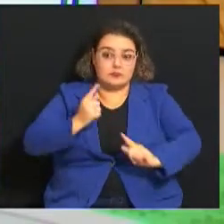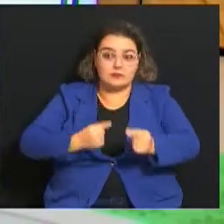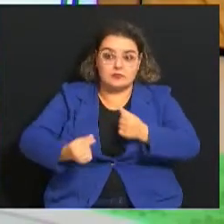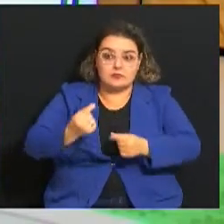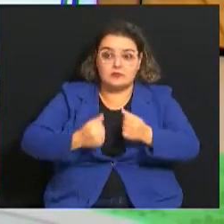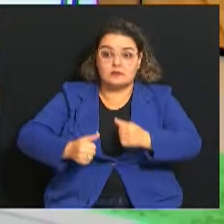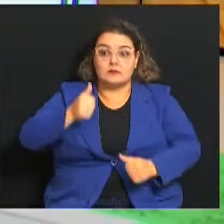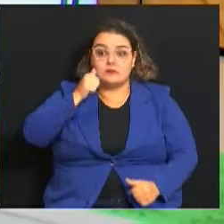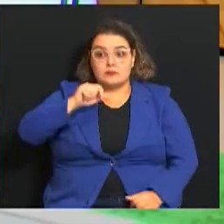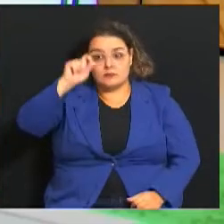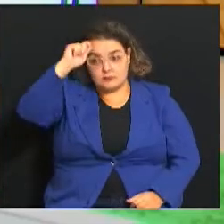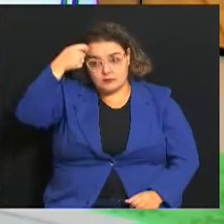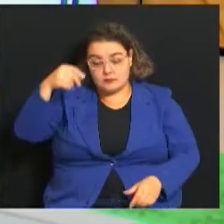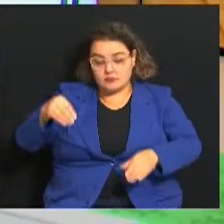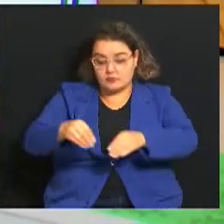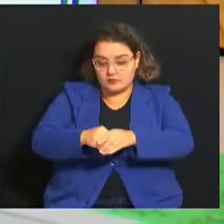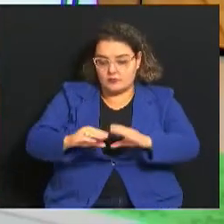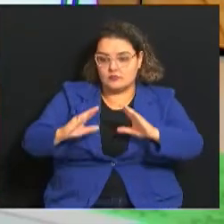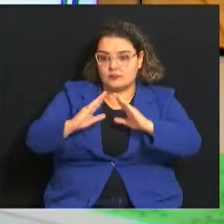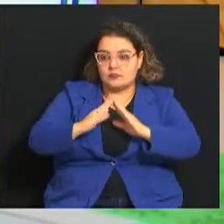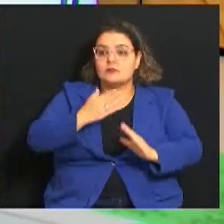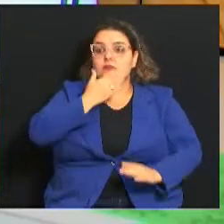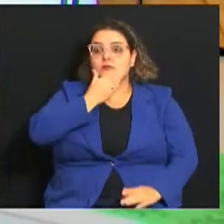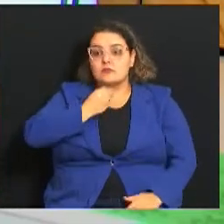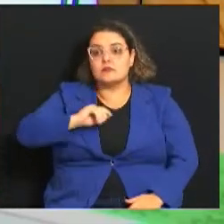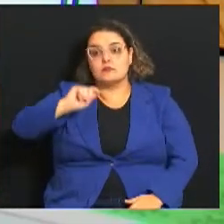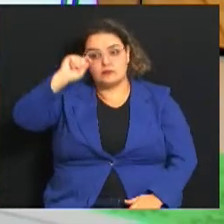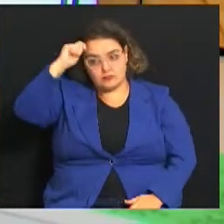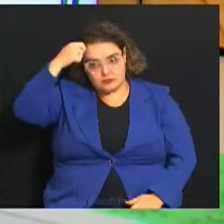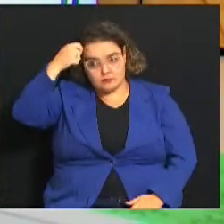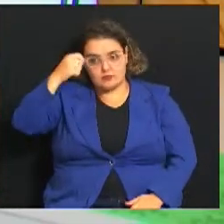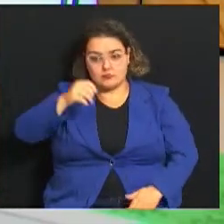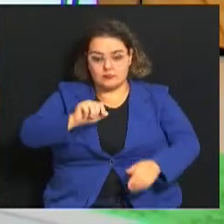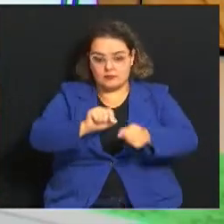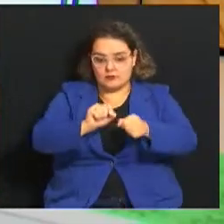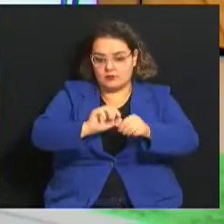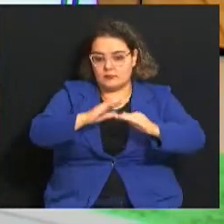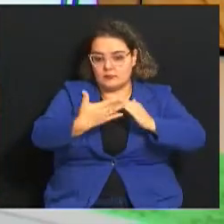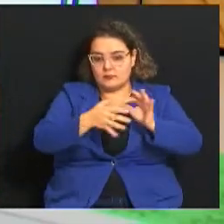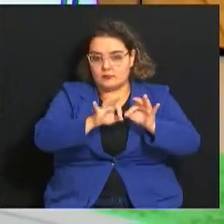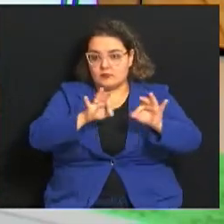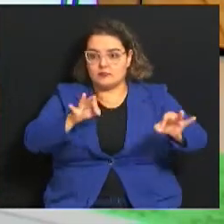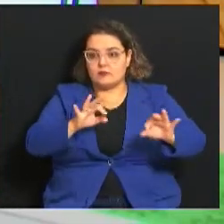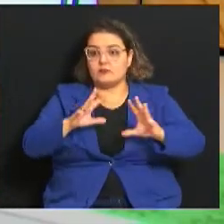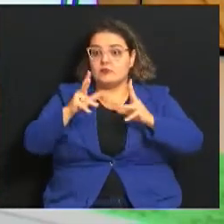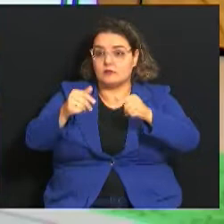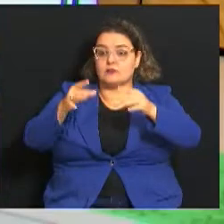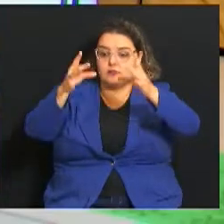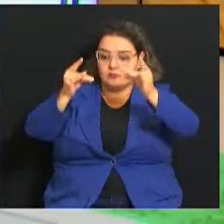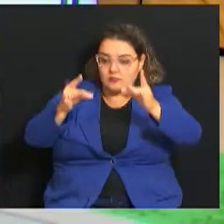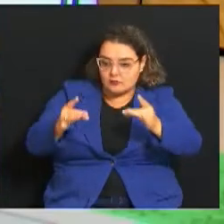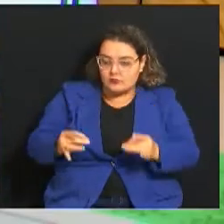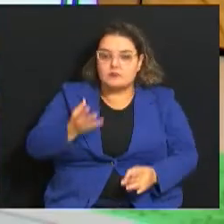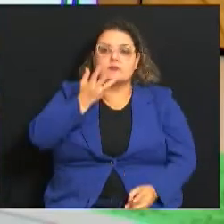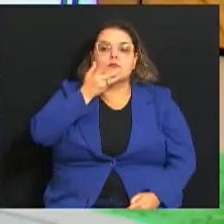faz dentro da sua casa, né? Que o homem preto faz na periferia, todo o desdobramento que a gente tem que fazer com nossas crianças,